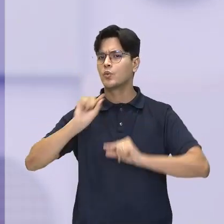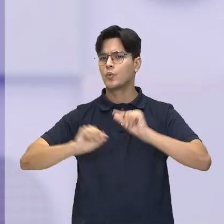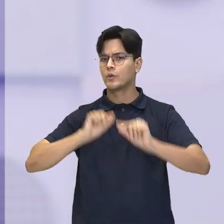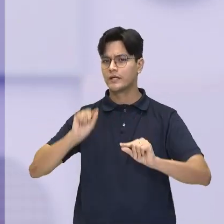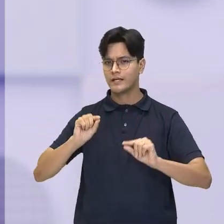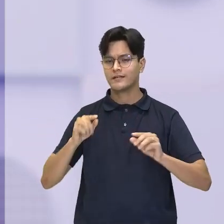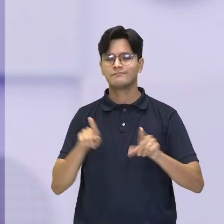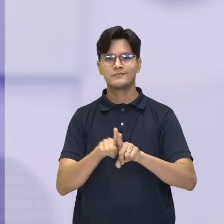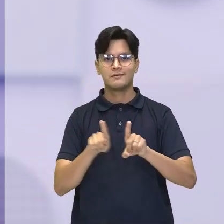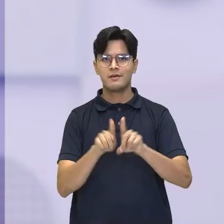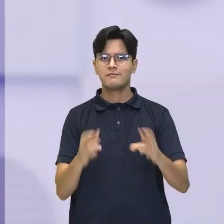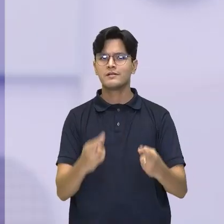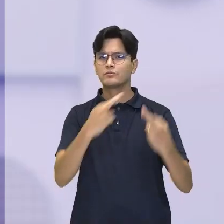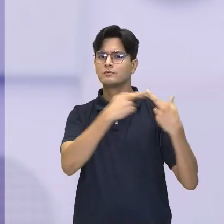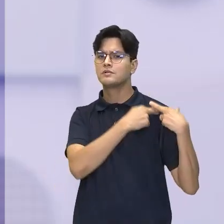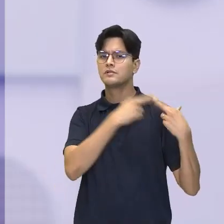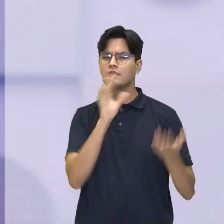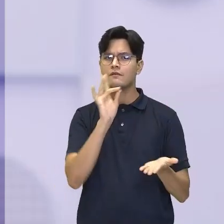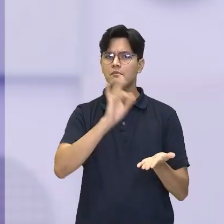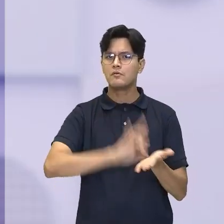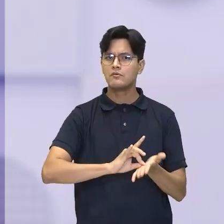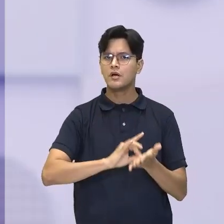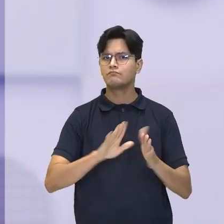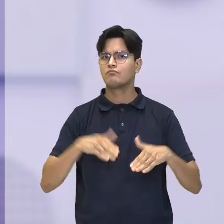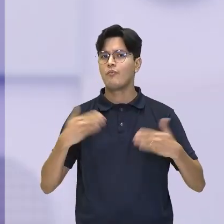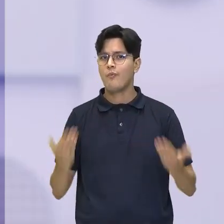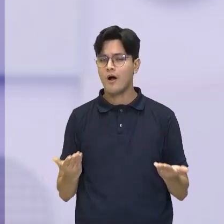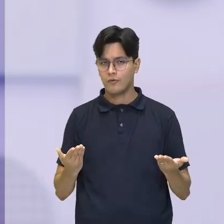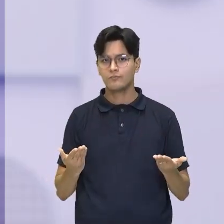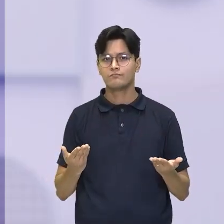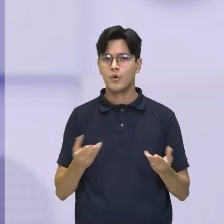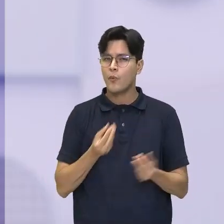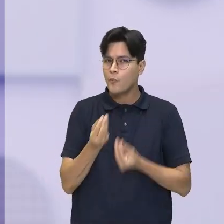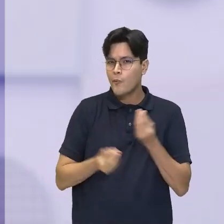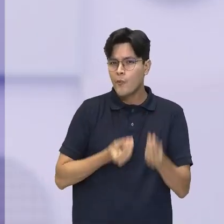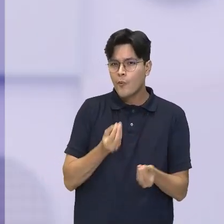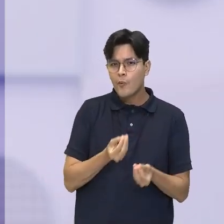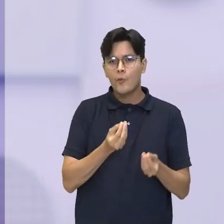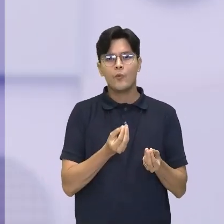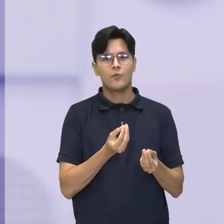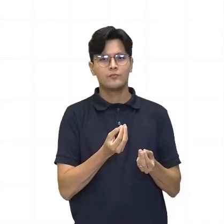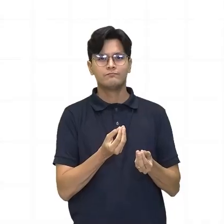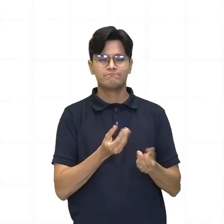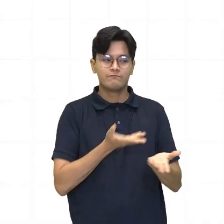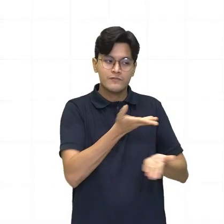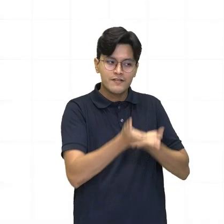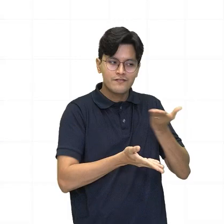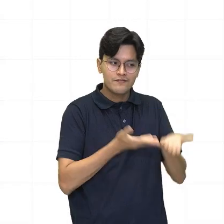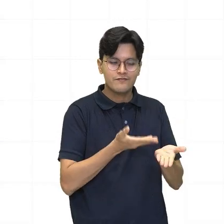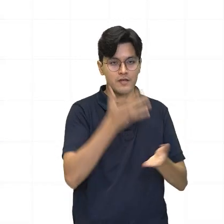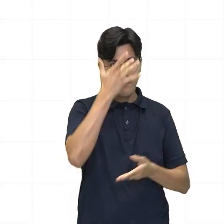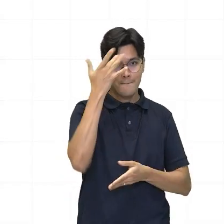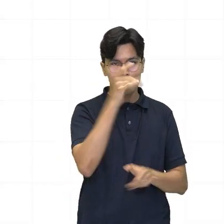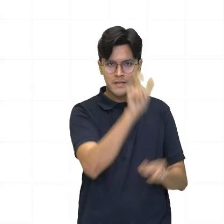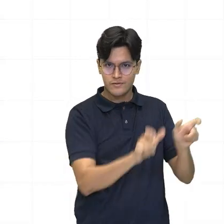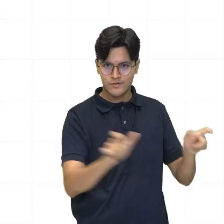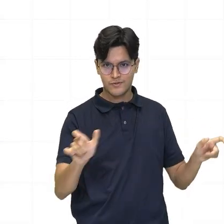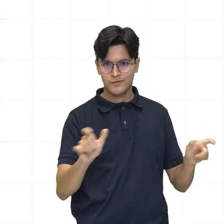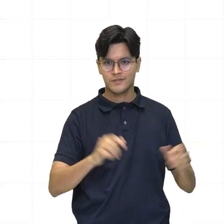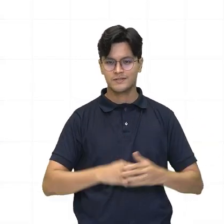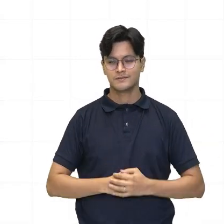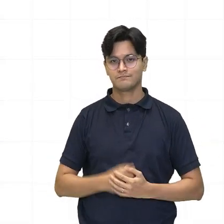seu papel à frente do povo que está sob sua responsabilidade. Vamos voltar lá para a cartela que ela tem uma frase bem